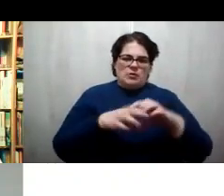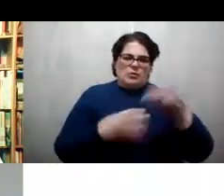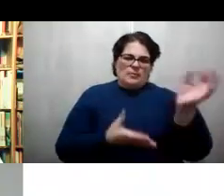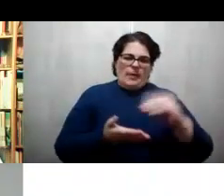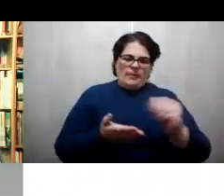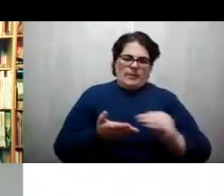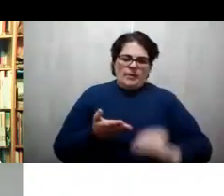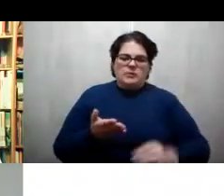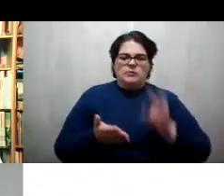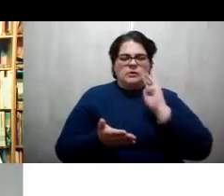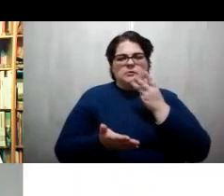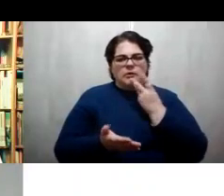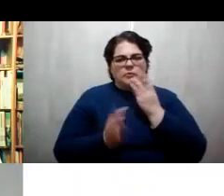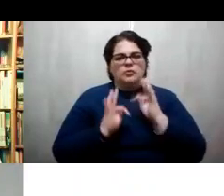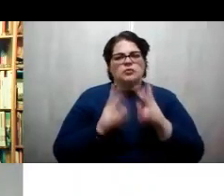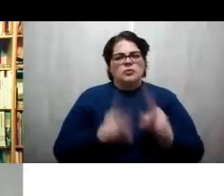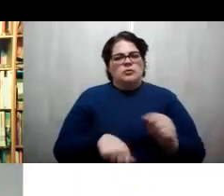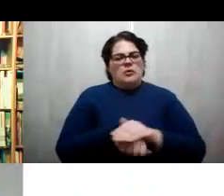gente ia